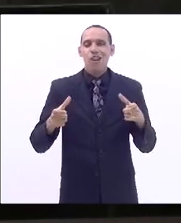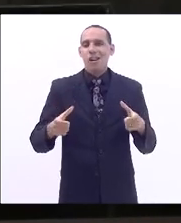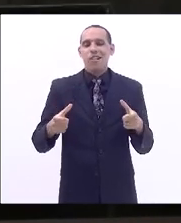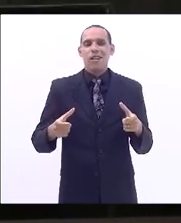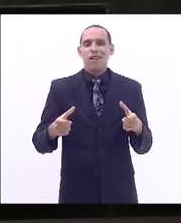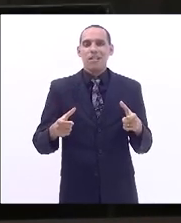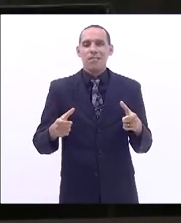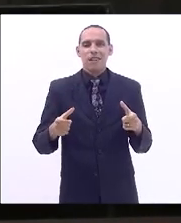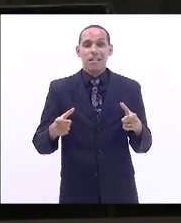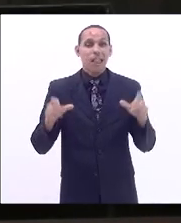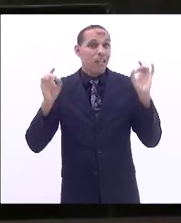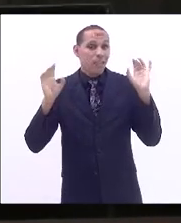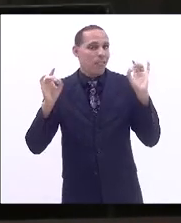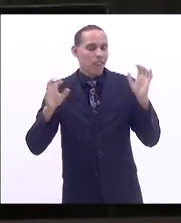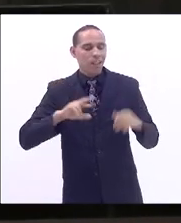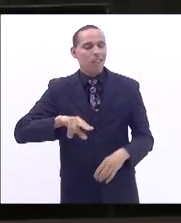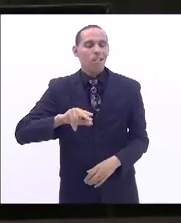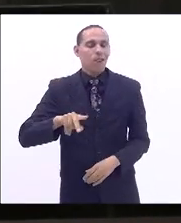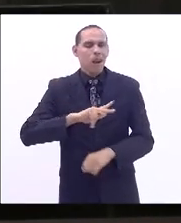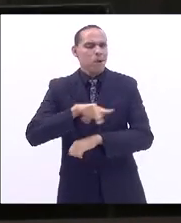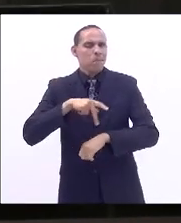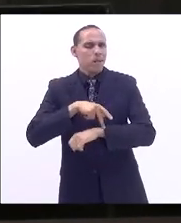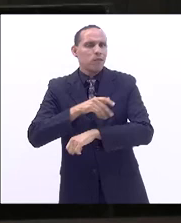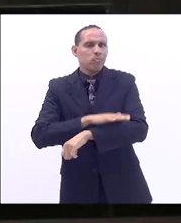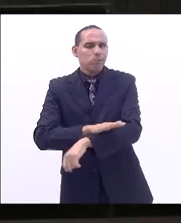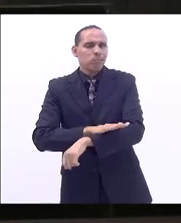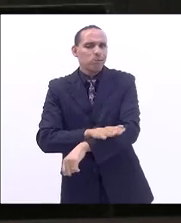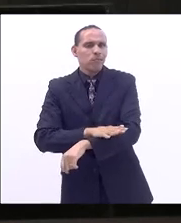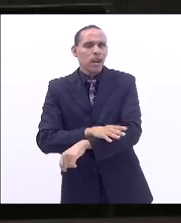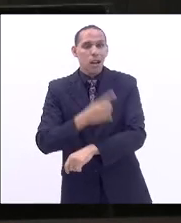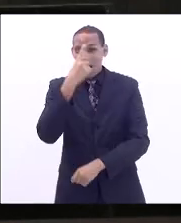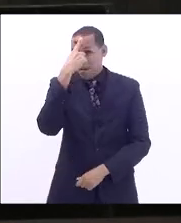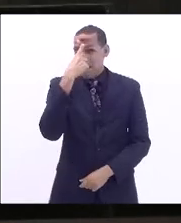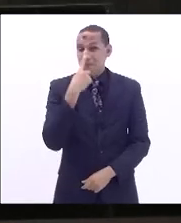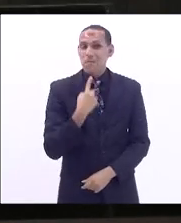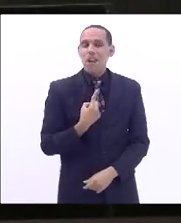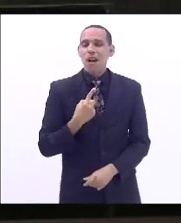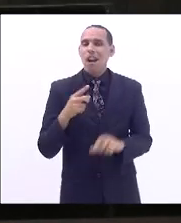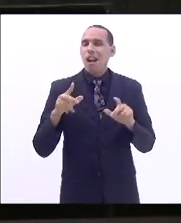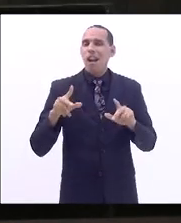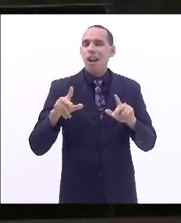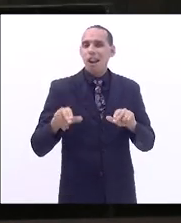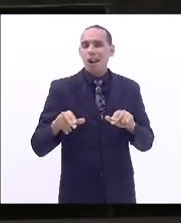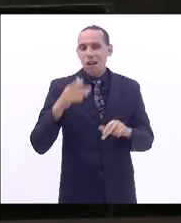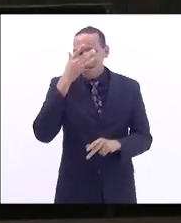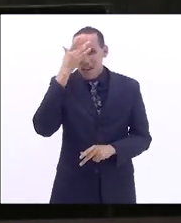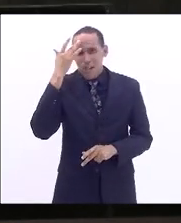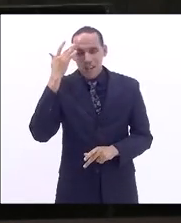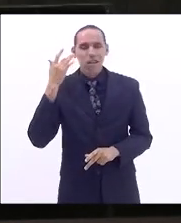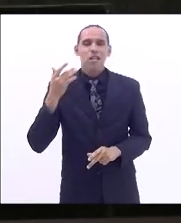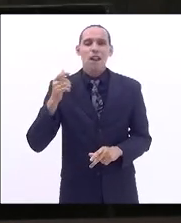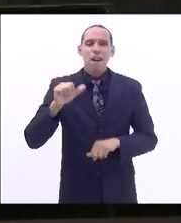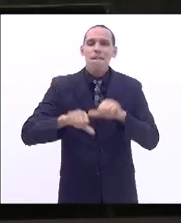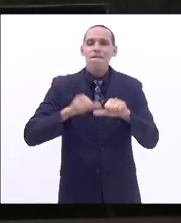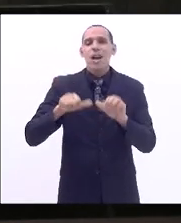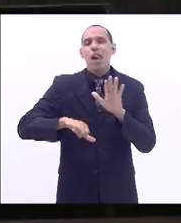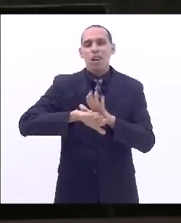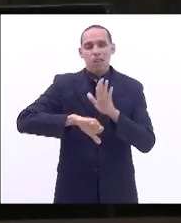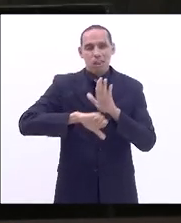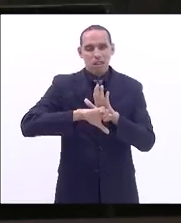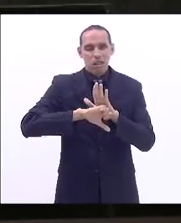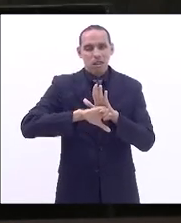pareça e não tão incrível assim num país racista têm o mesmo perfil para aquelas pessoas que são criminalizados